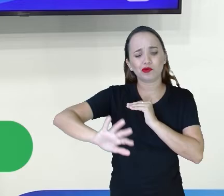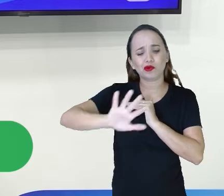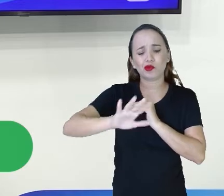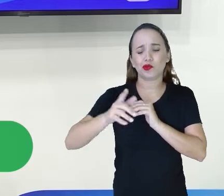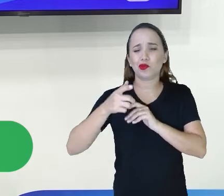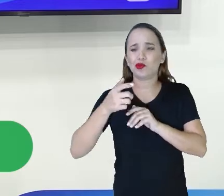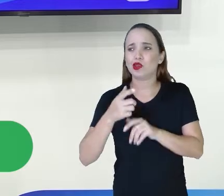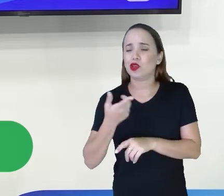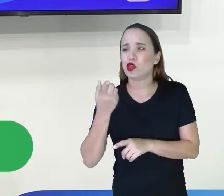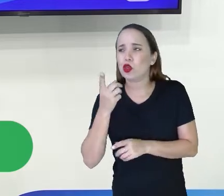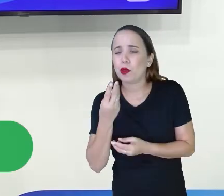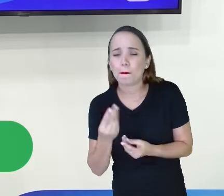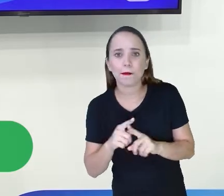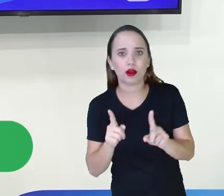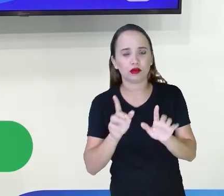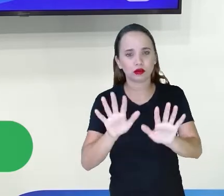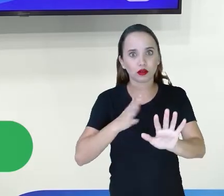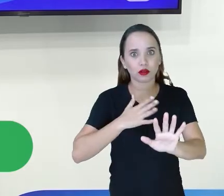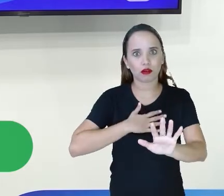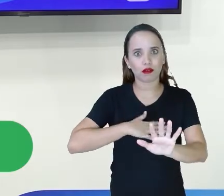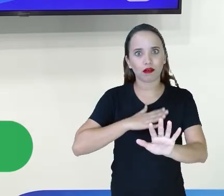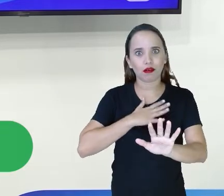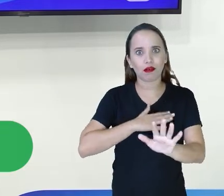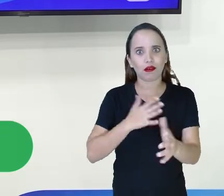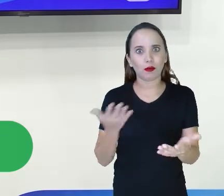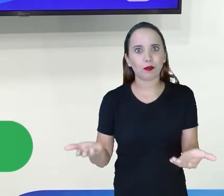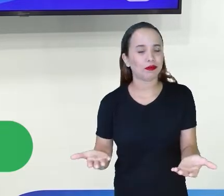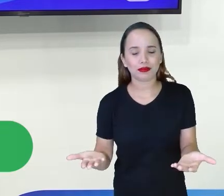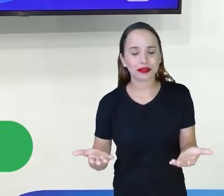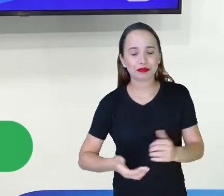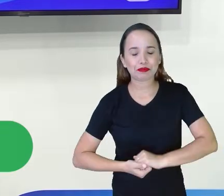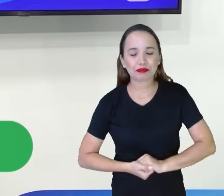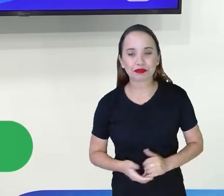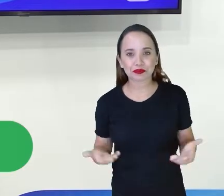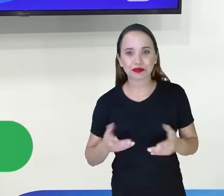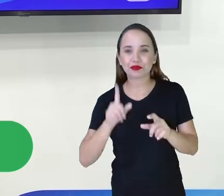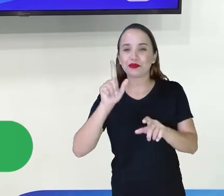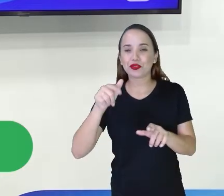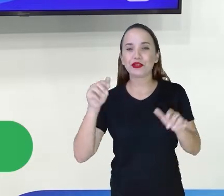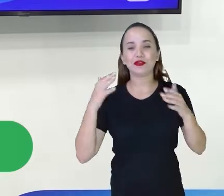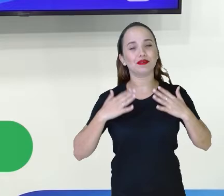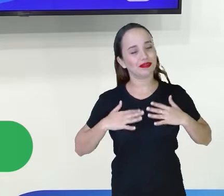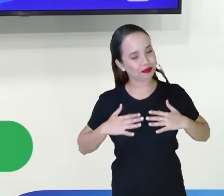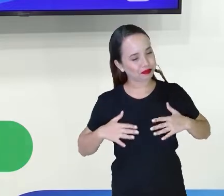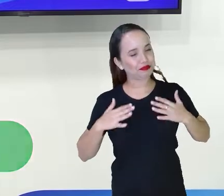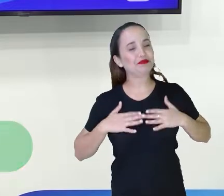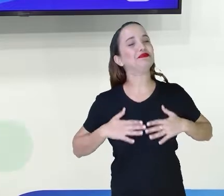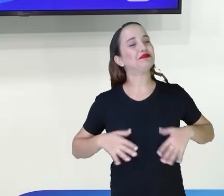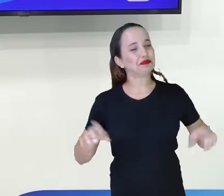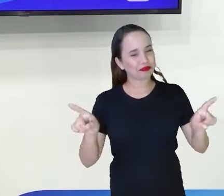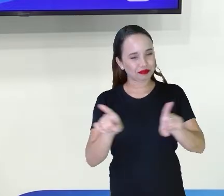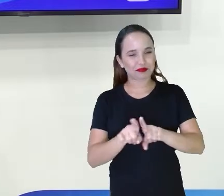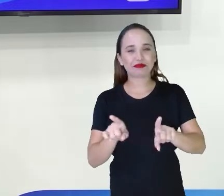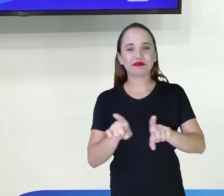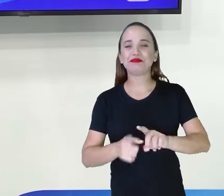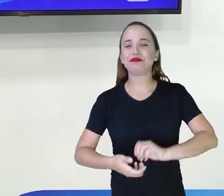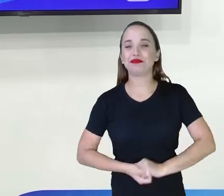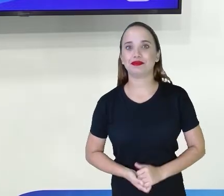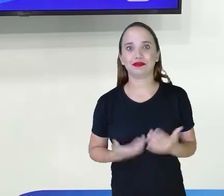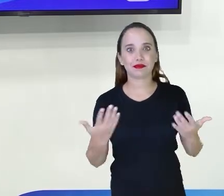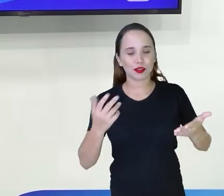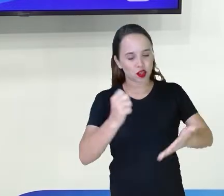chocolates. Tenha calma, que a aula hoje sobre pirâmides será tranquilinha também. Para me